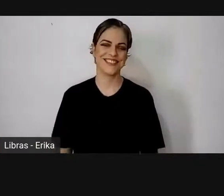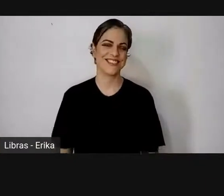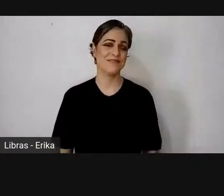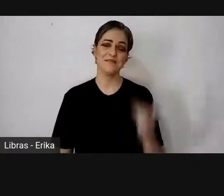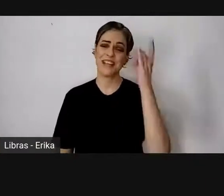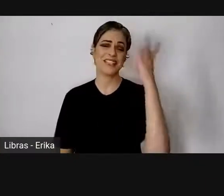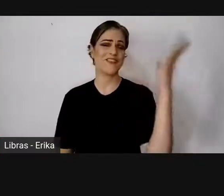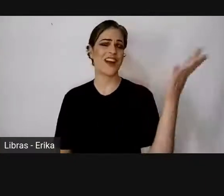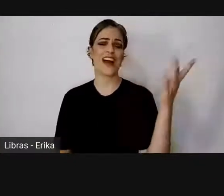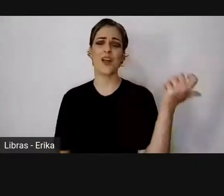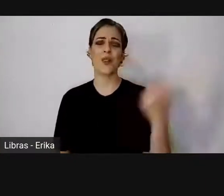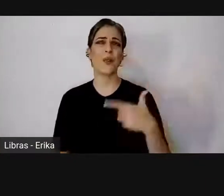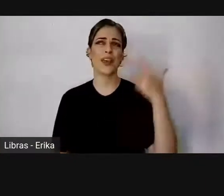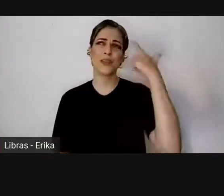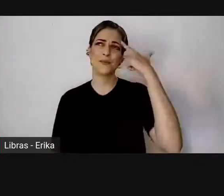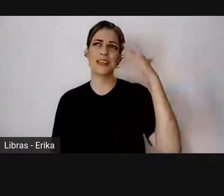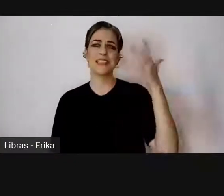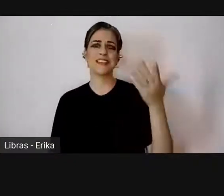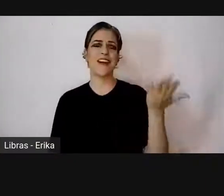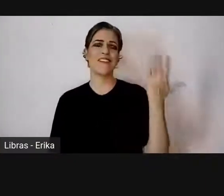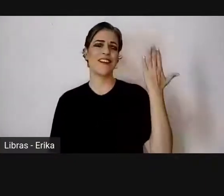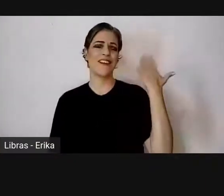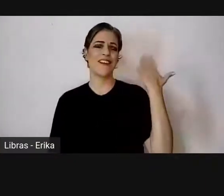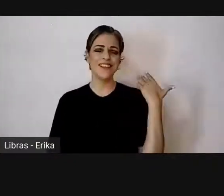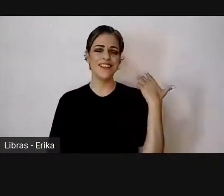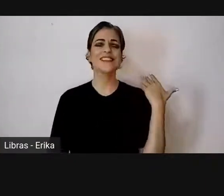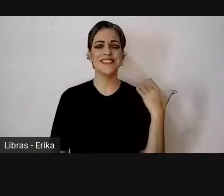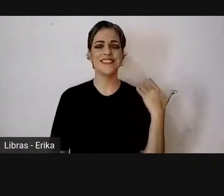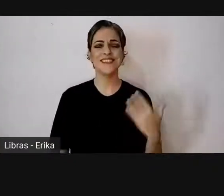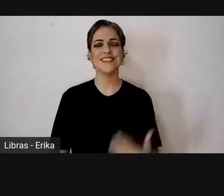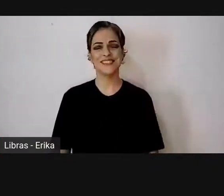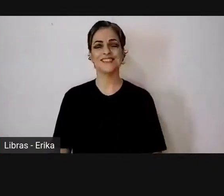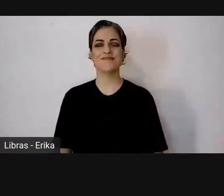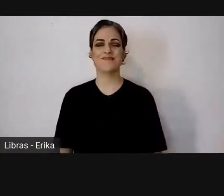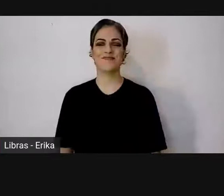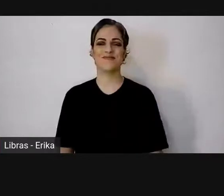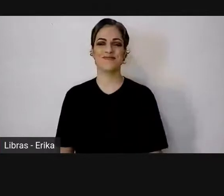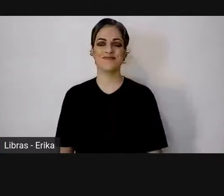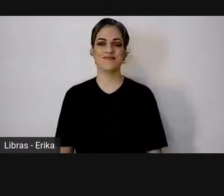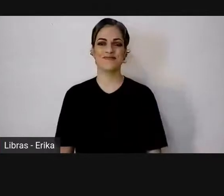eu pensei que ia ser no início, quando eu comecei esse processo.